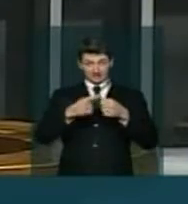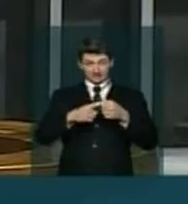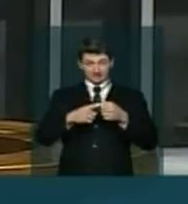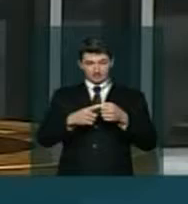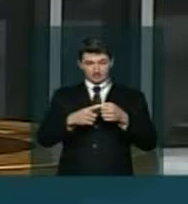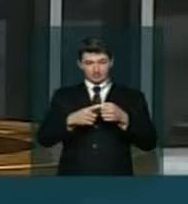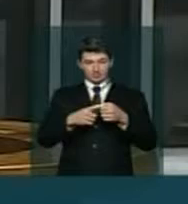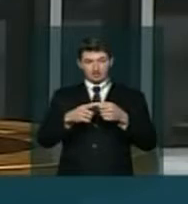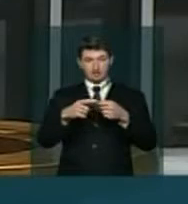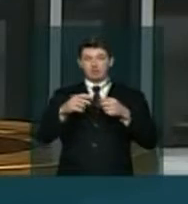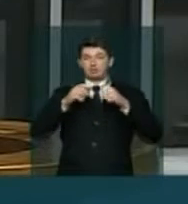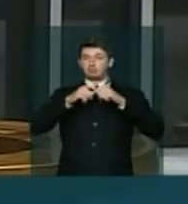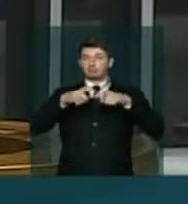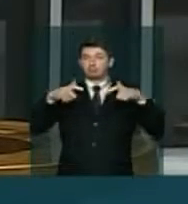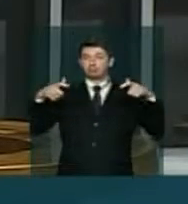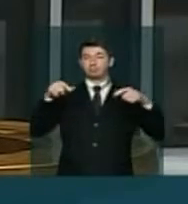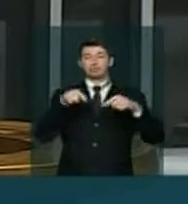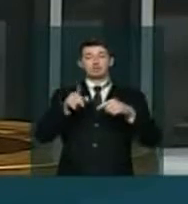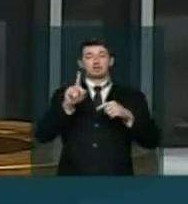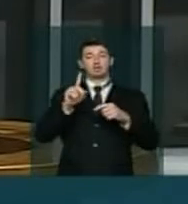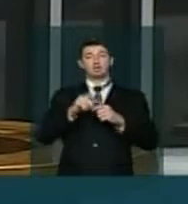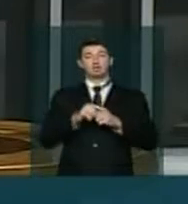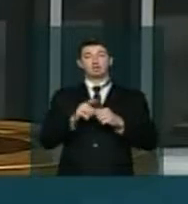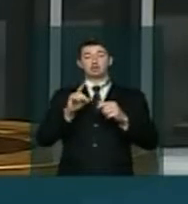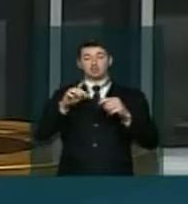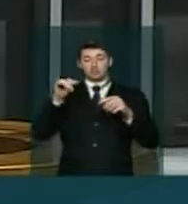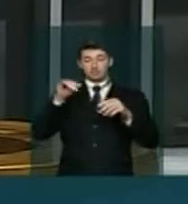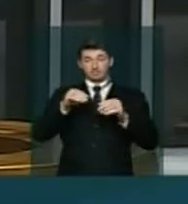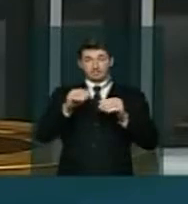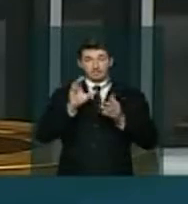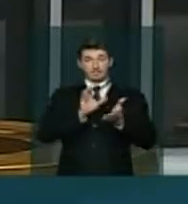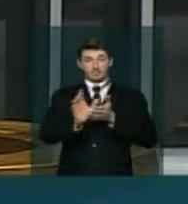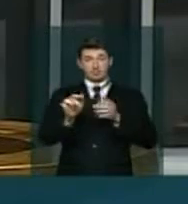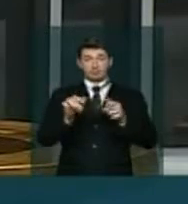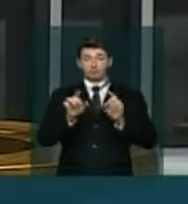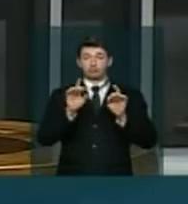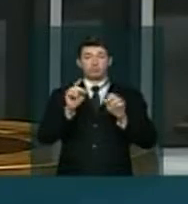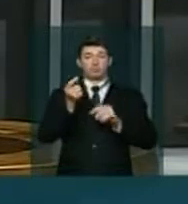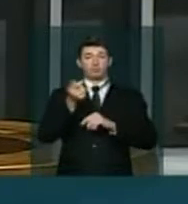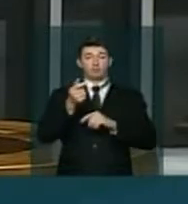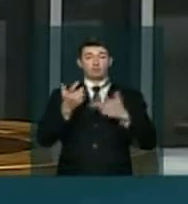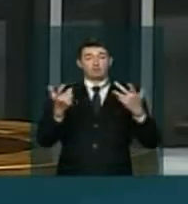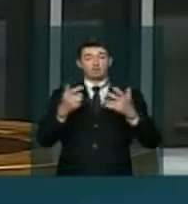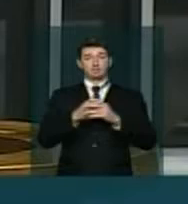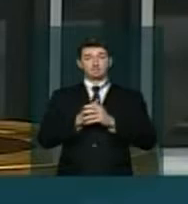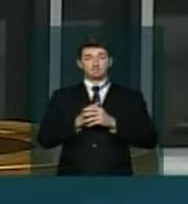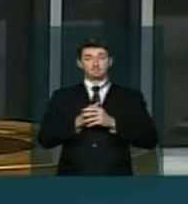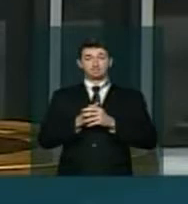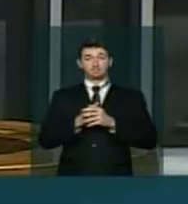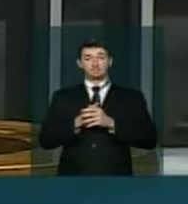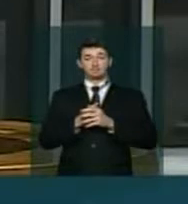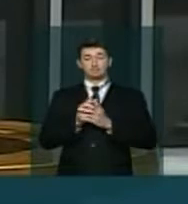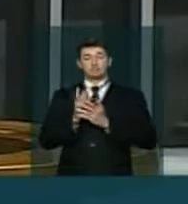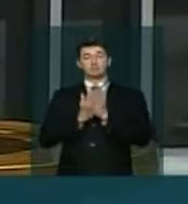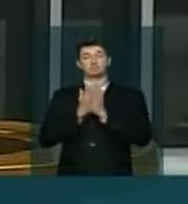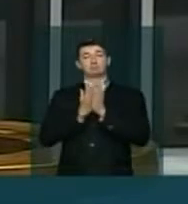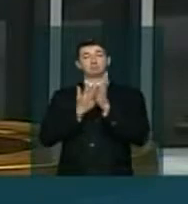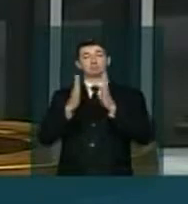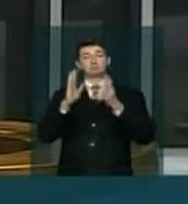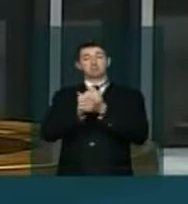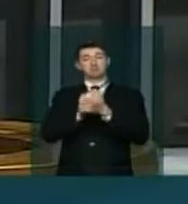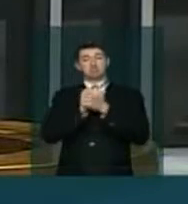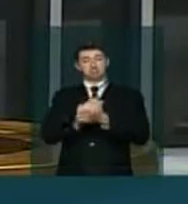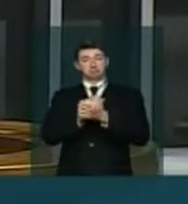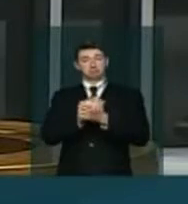não irradia para a região. O que irradia para a região é esse tipo de investimento. Então, em relação a isso, eu quero aqui